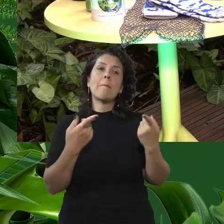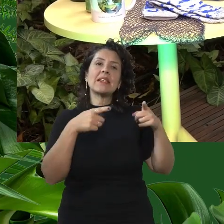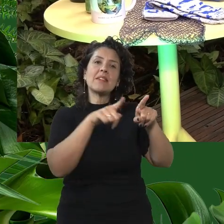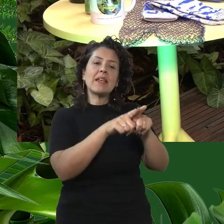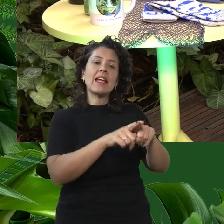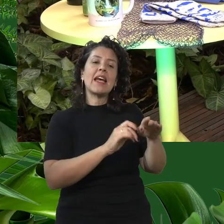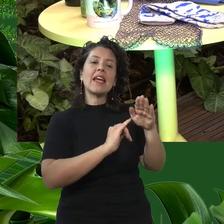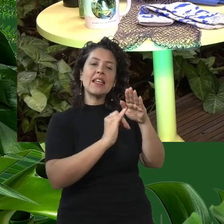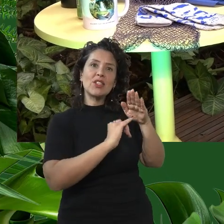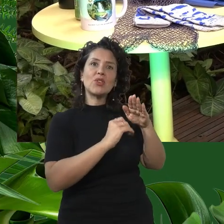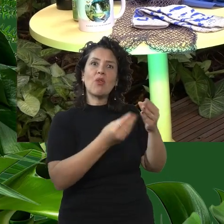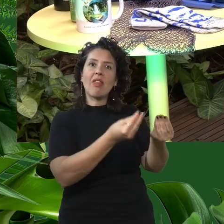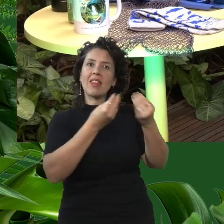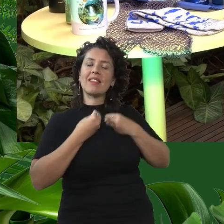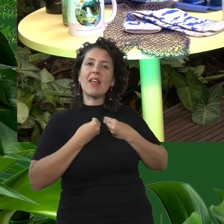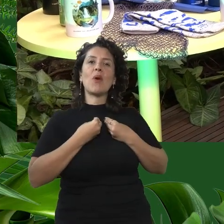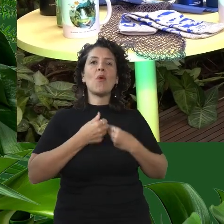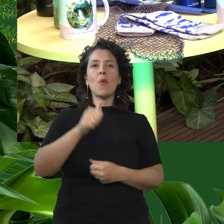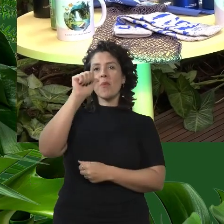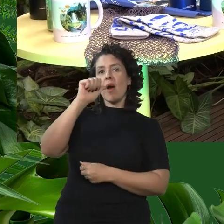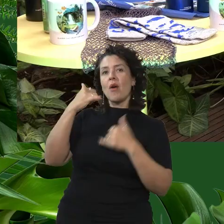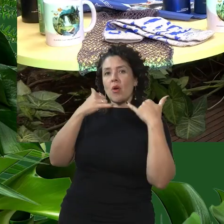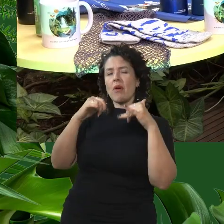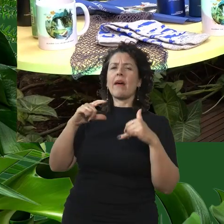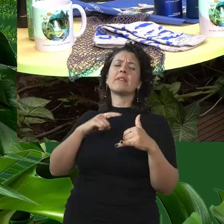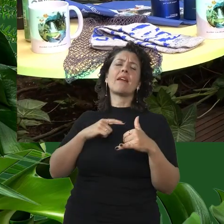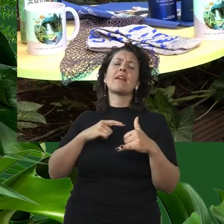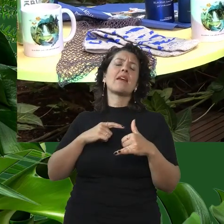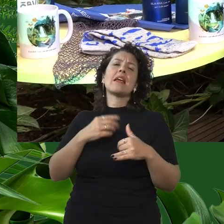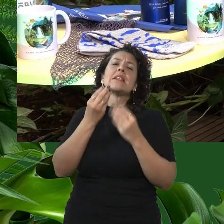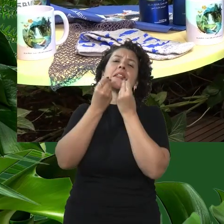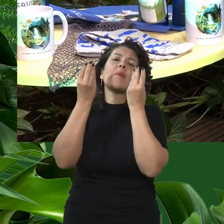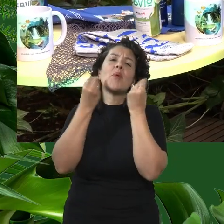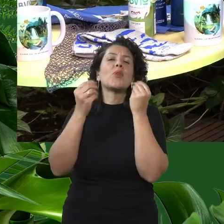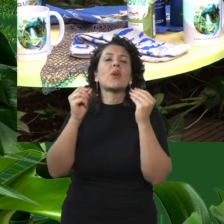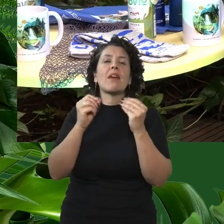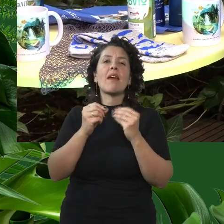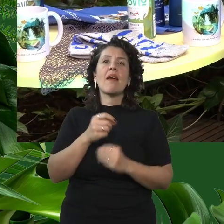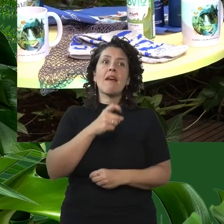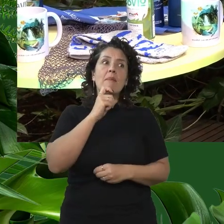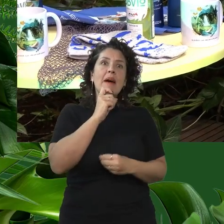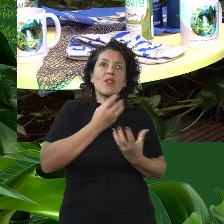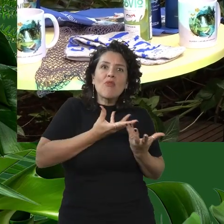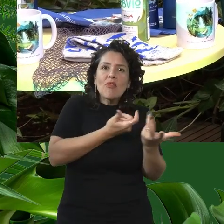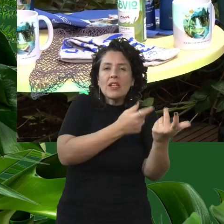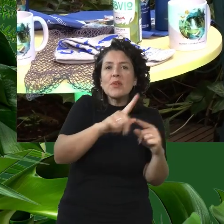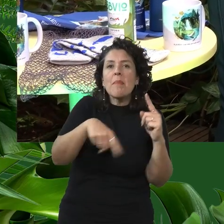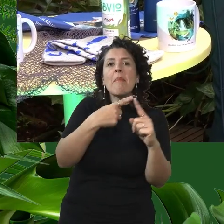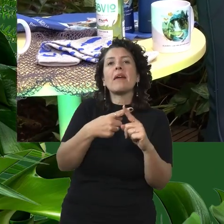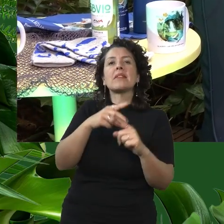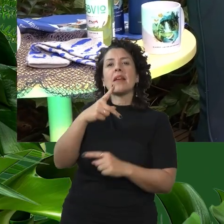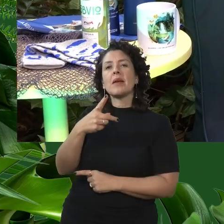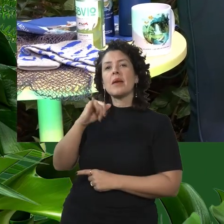o energético óbvio, esse aqui é o sabor Euforia Mate Verde e Pitanga com Cambuci, então tá cedo ainda, né, porque estamos aqui de manhã